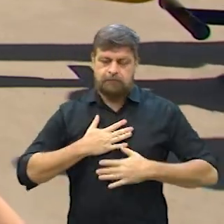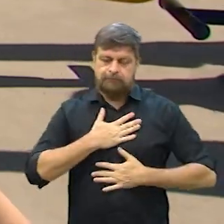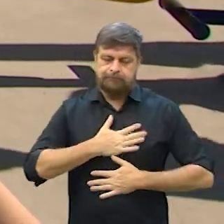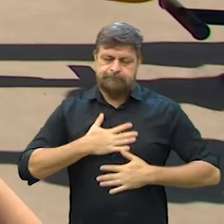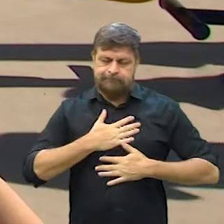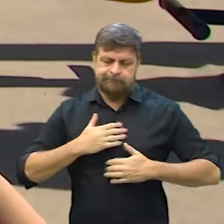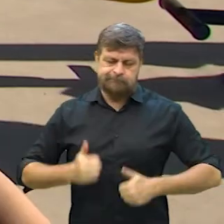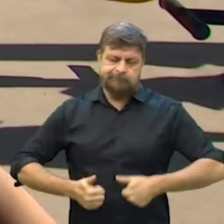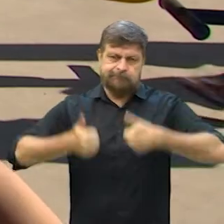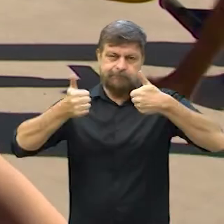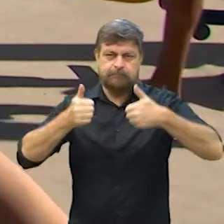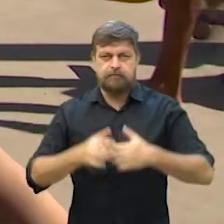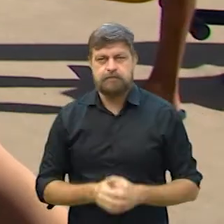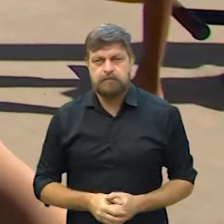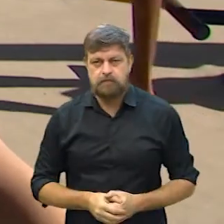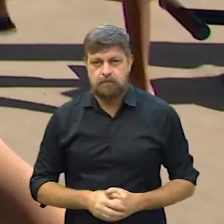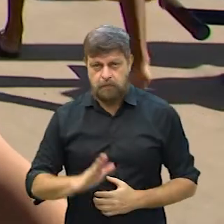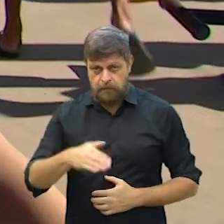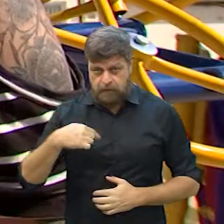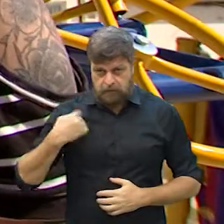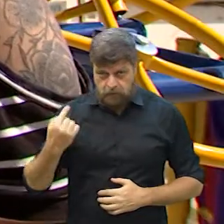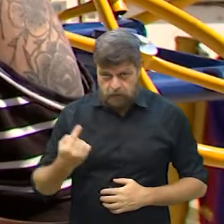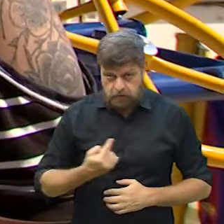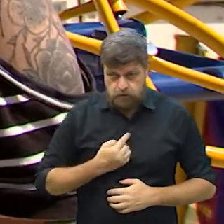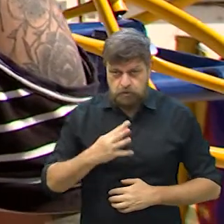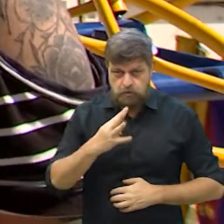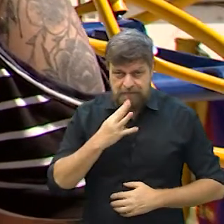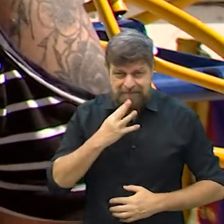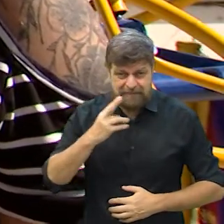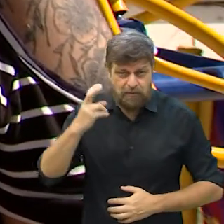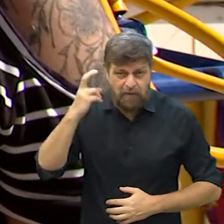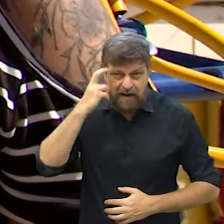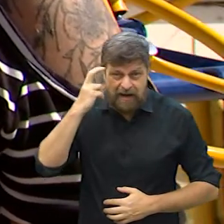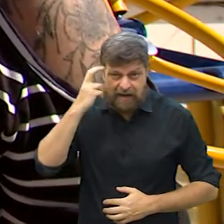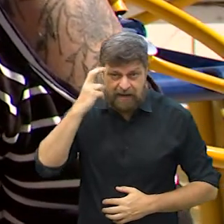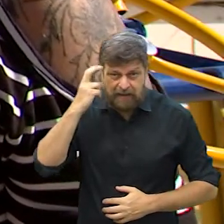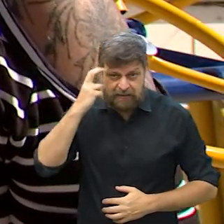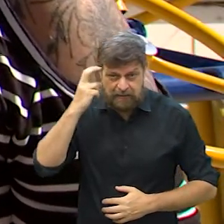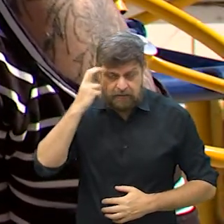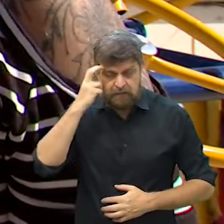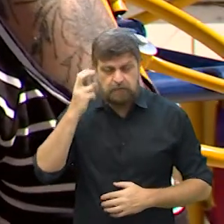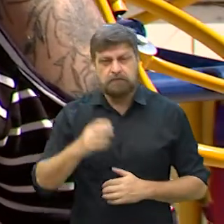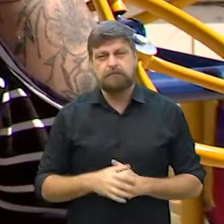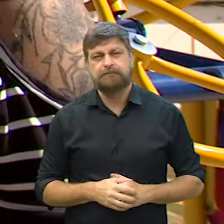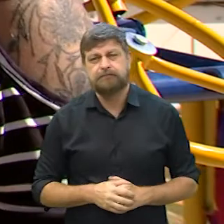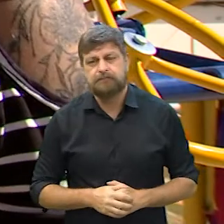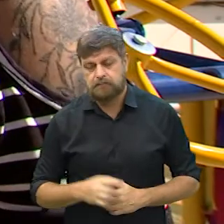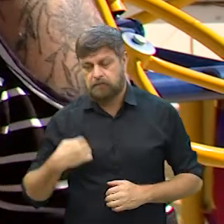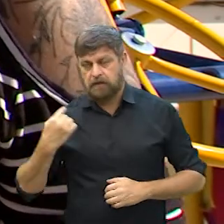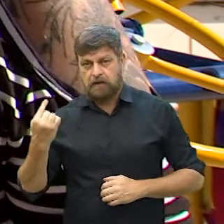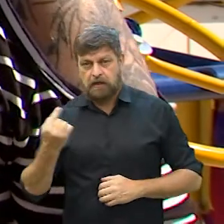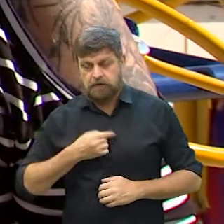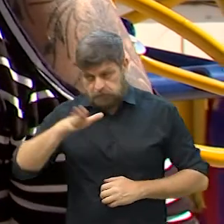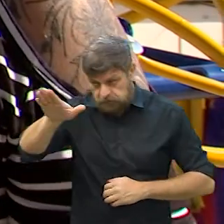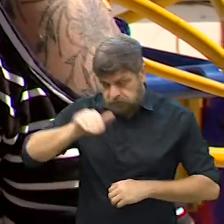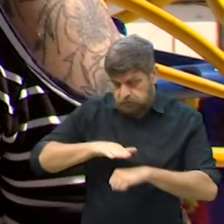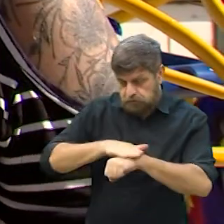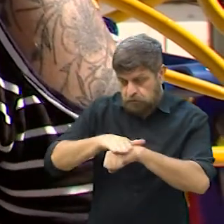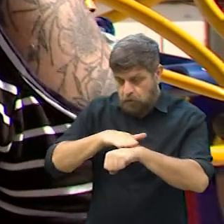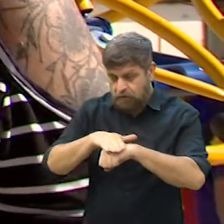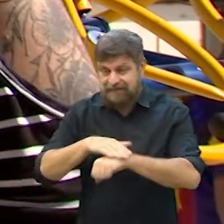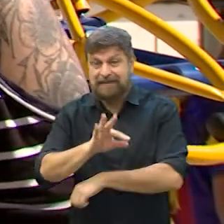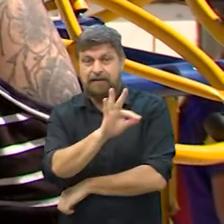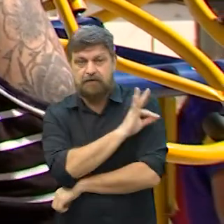a população Ganhou muito com essa área aqui quando a gente conheceu o vereador que hoje a vereador Carlinhos camelô